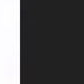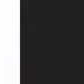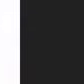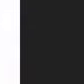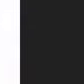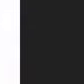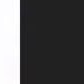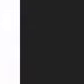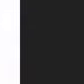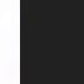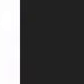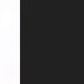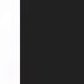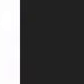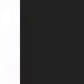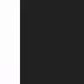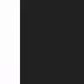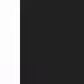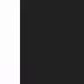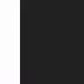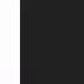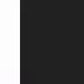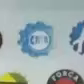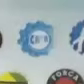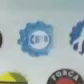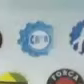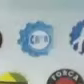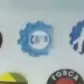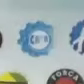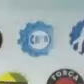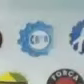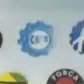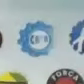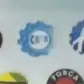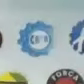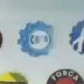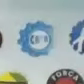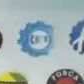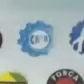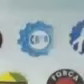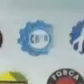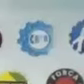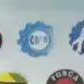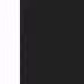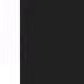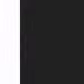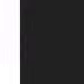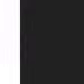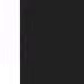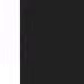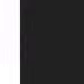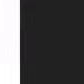Nelson, vice-presidente aqui do Sindicato dos Metalúrgicos. Agora o meu óculos ficou embaçado, não sei porquê, André.